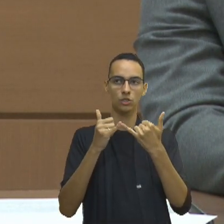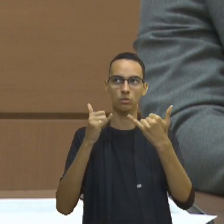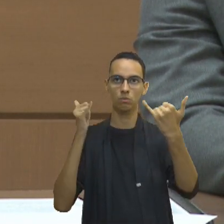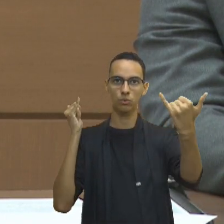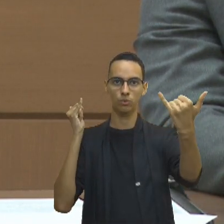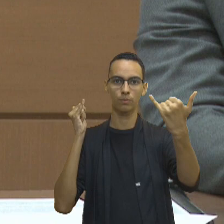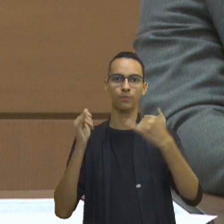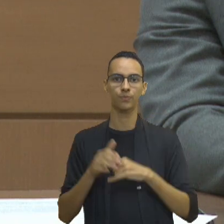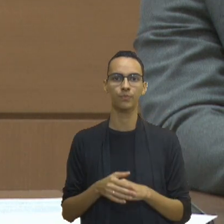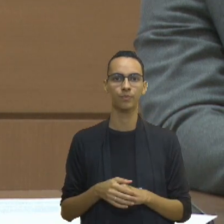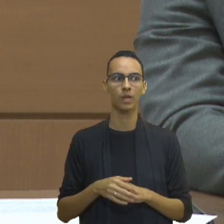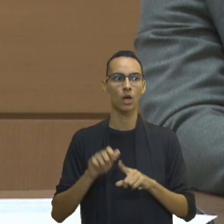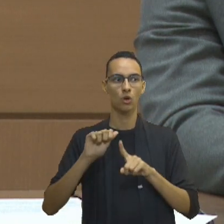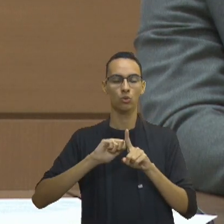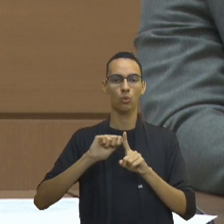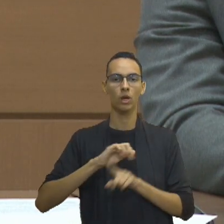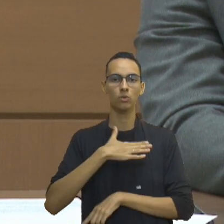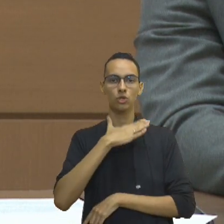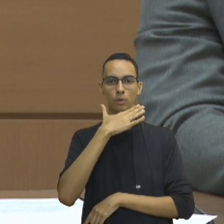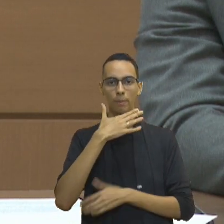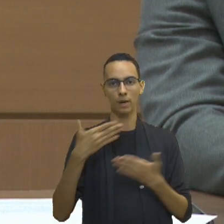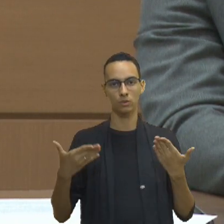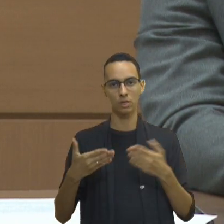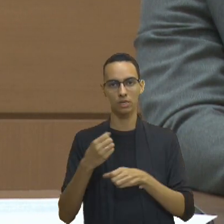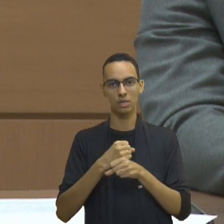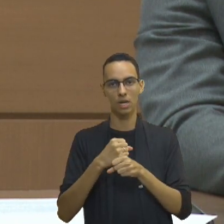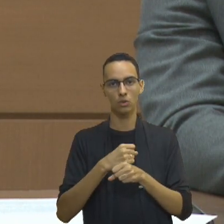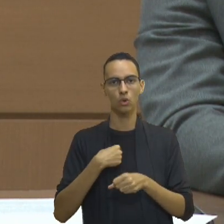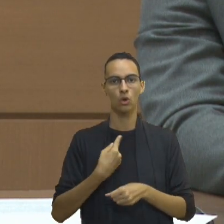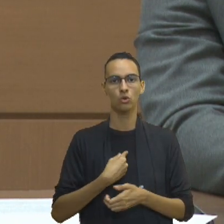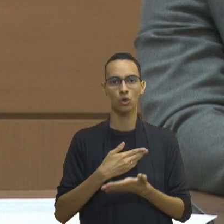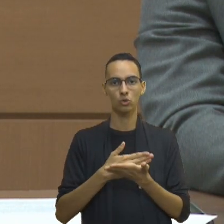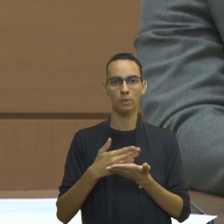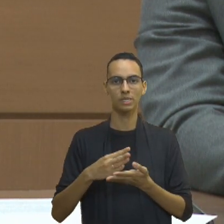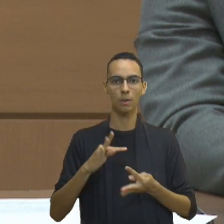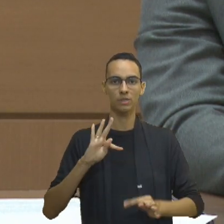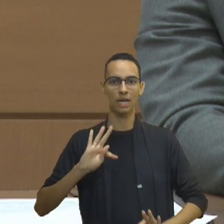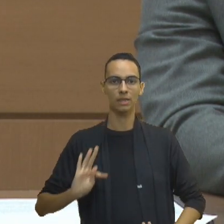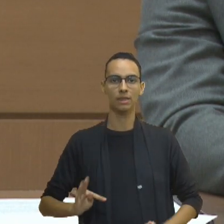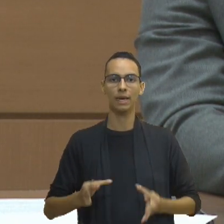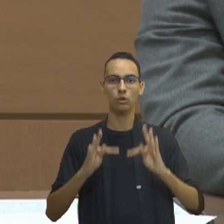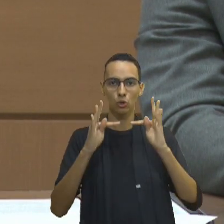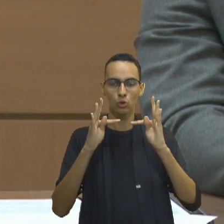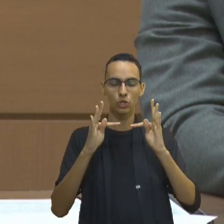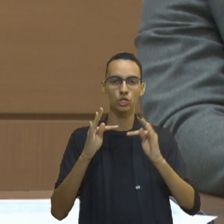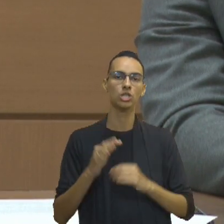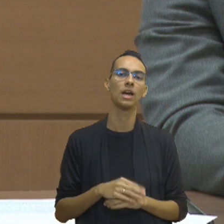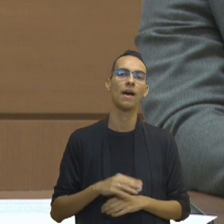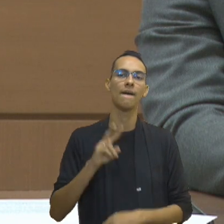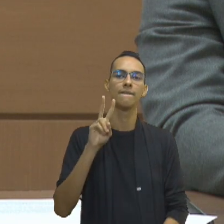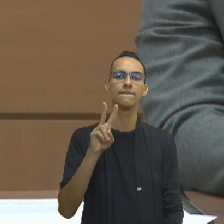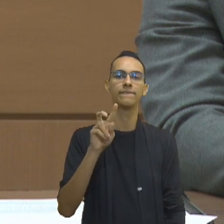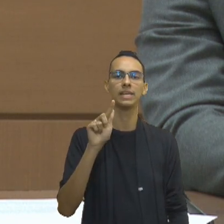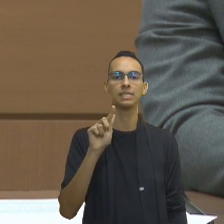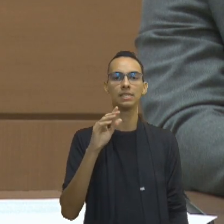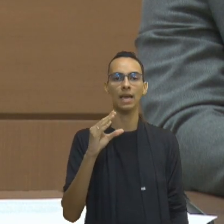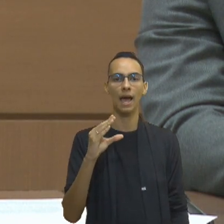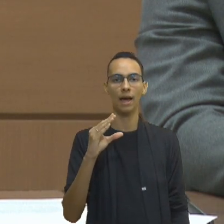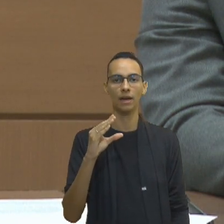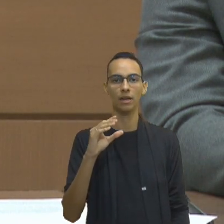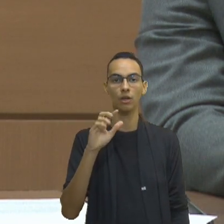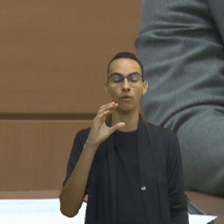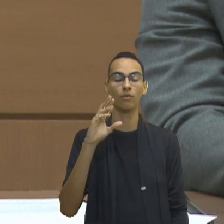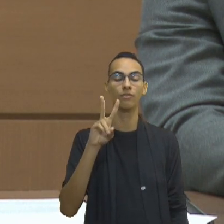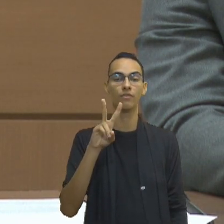deste ano, incorporamos a tecnologia VCA, que é uma ferramenta de inteligência artificial aplicada à análise